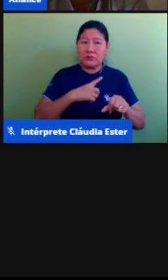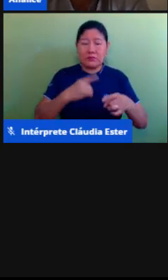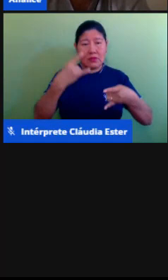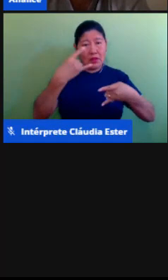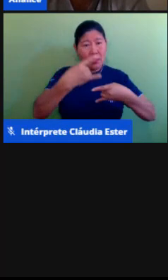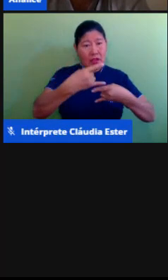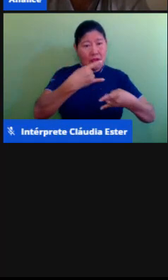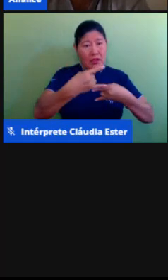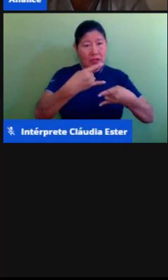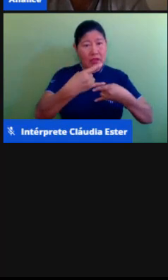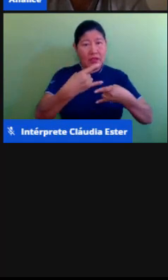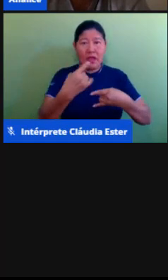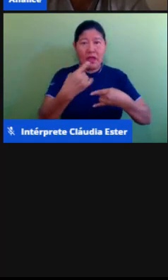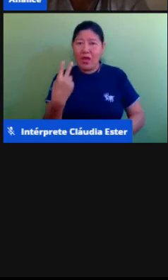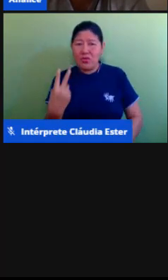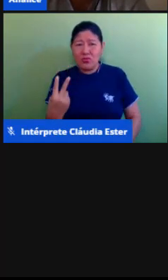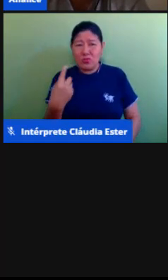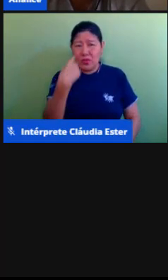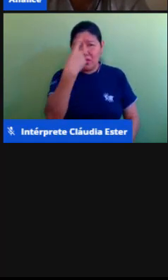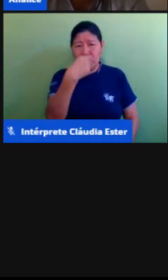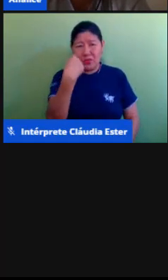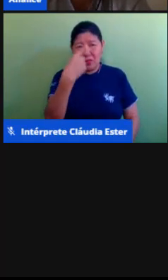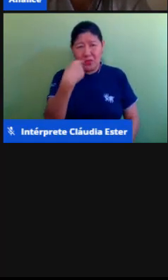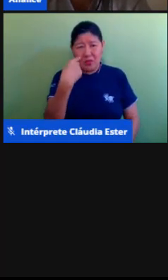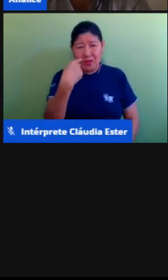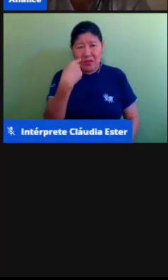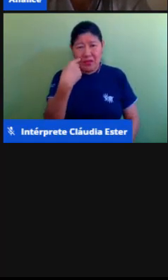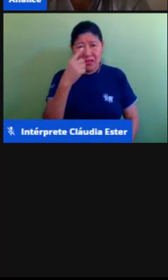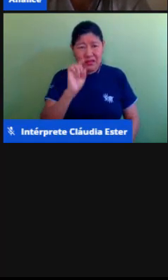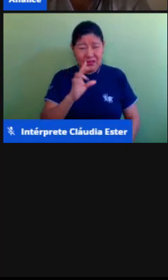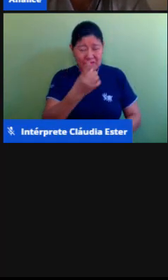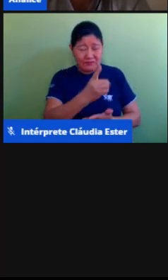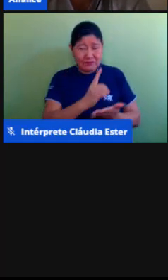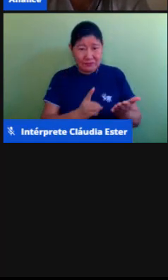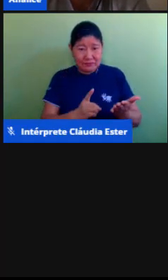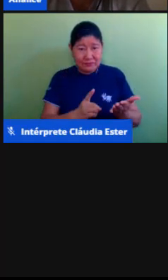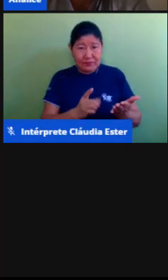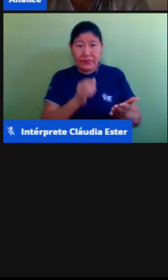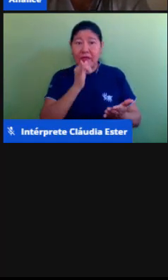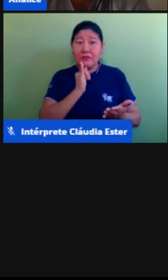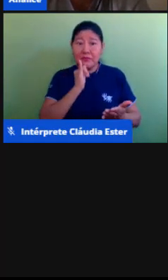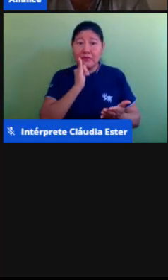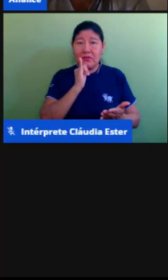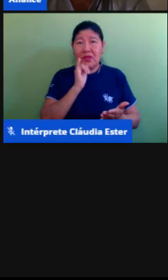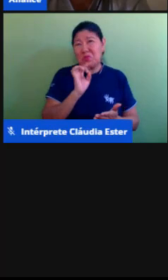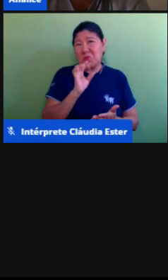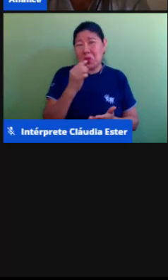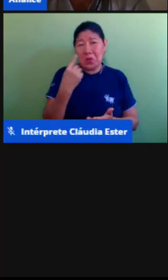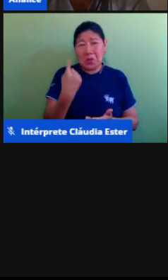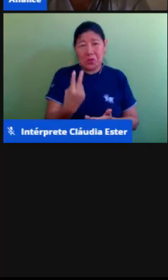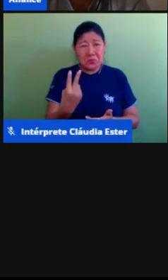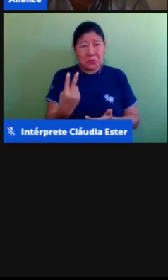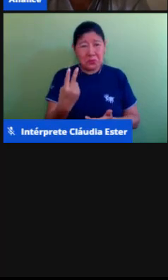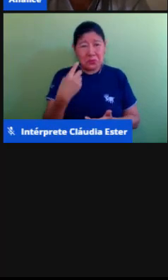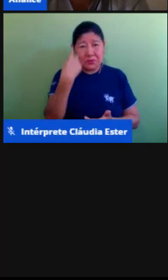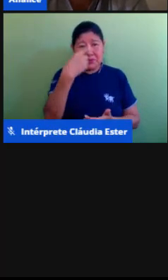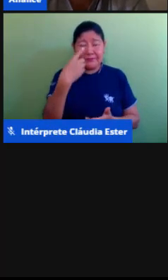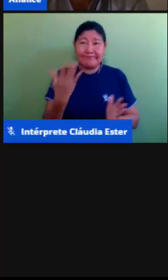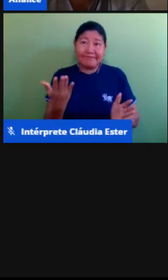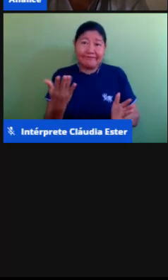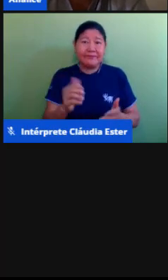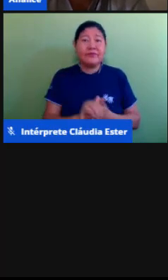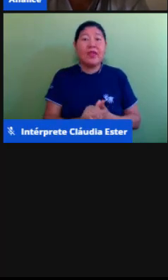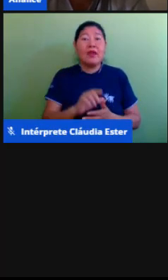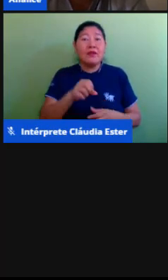falam, 2 horas, o que eu faço com 2 horas? Então, se você assiste 10, né? Então, 2 vezes 10 dão 20. Se